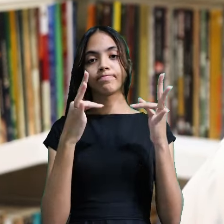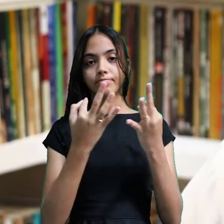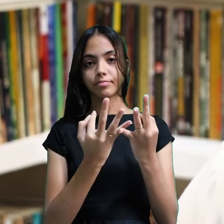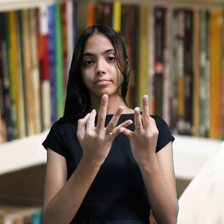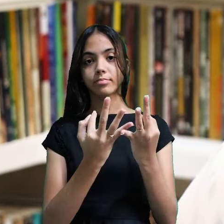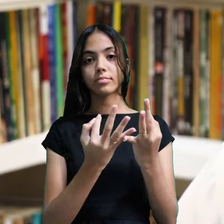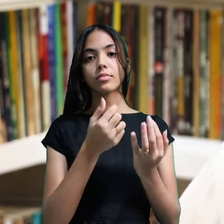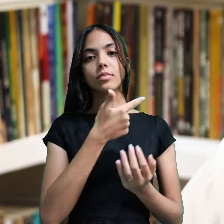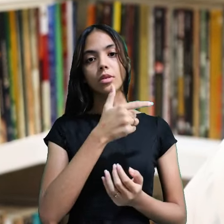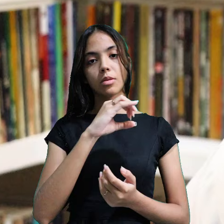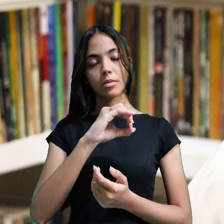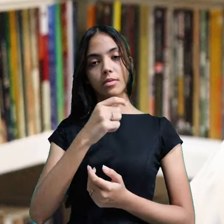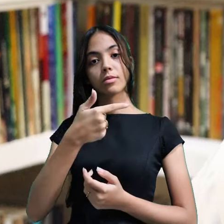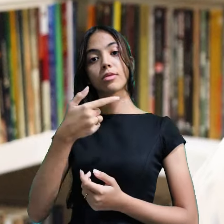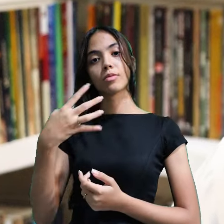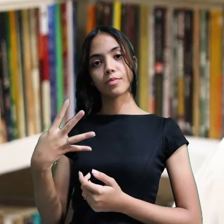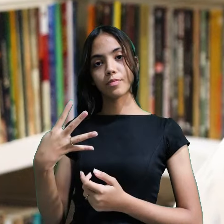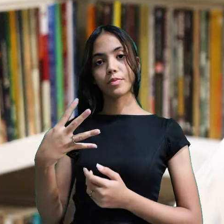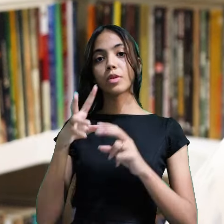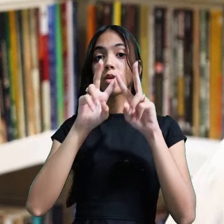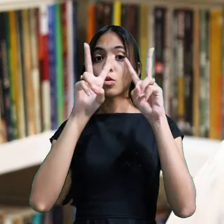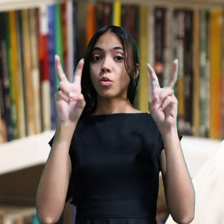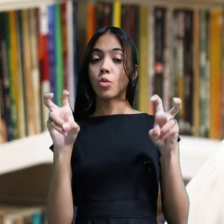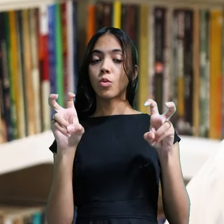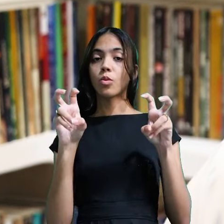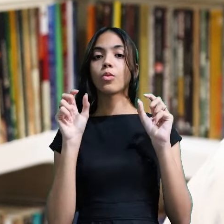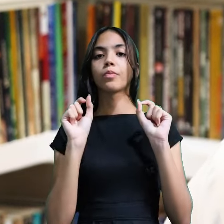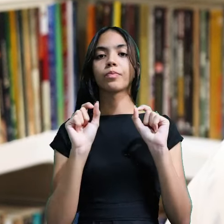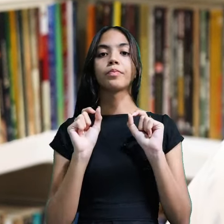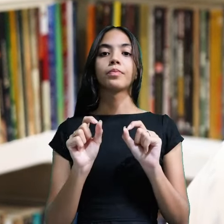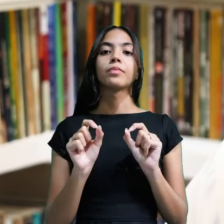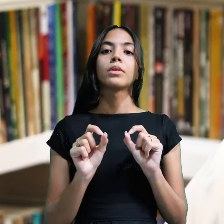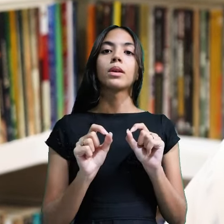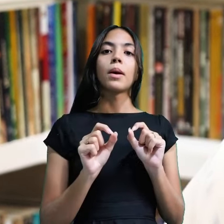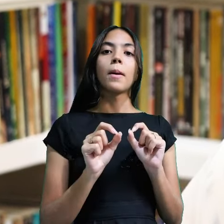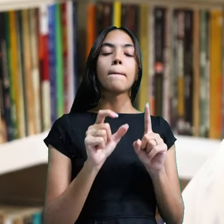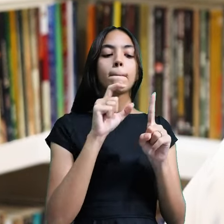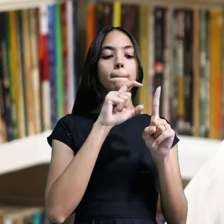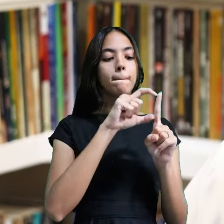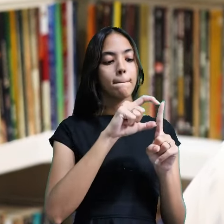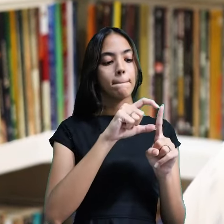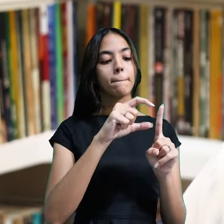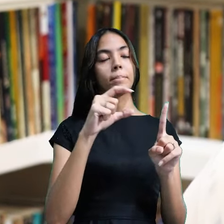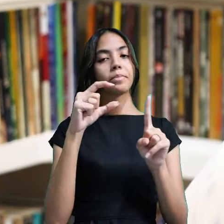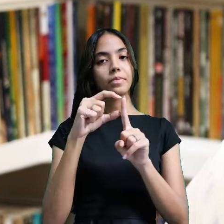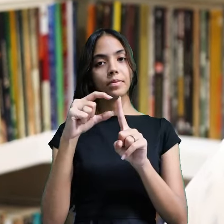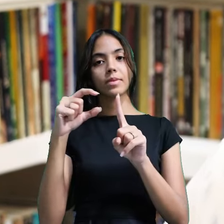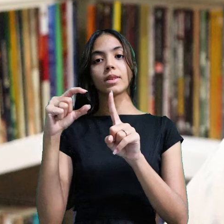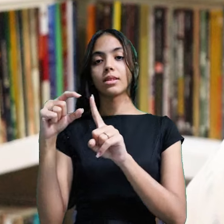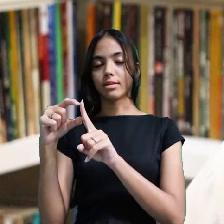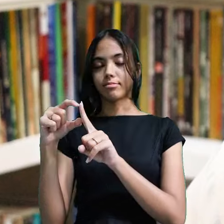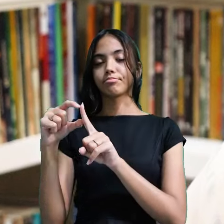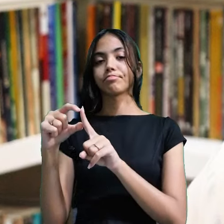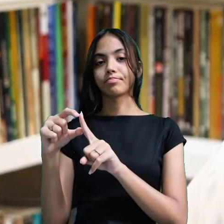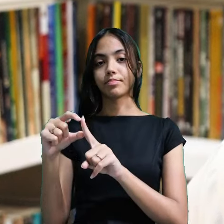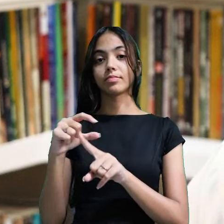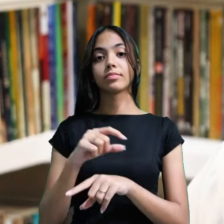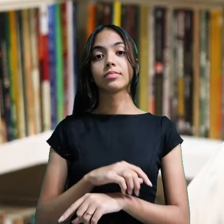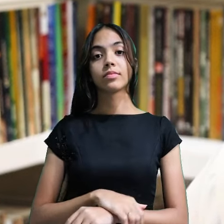família 2024. O tema de hoje é palavras, palavras,